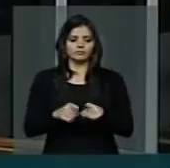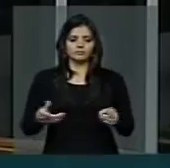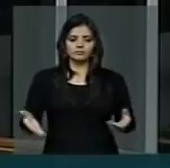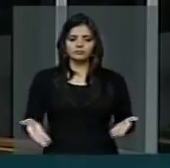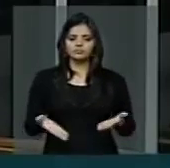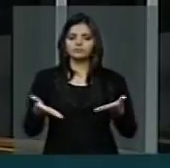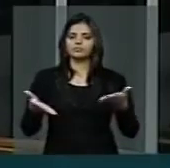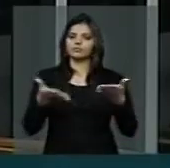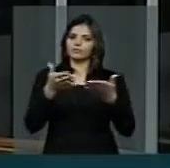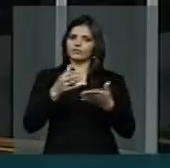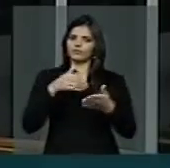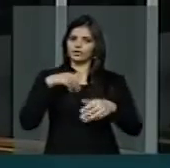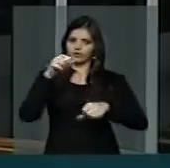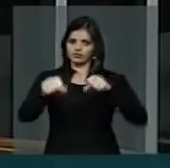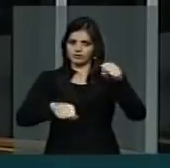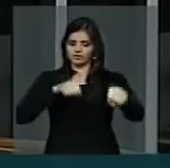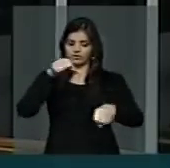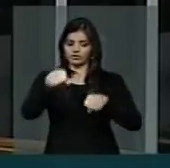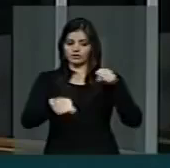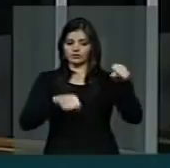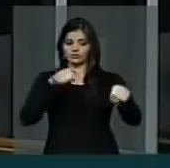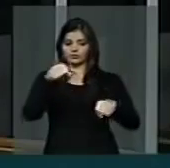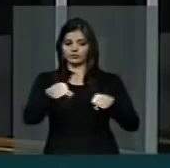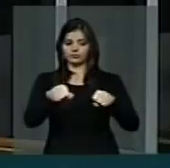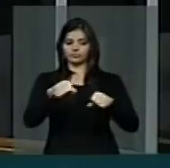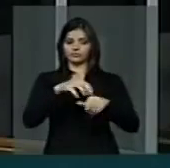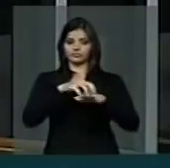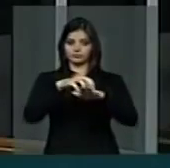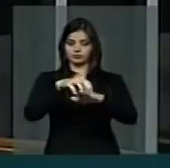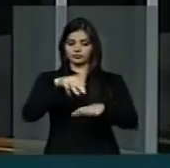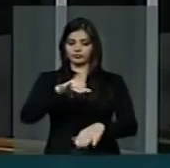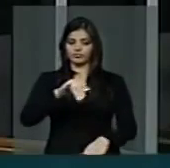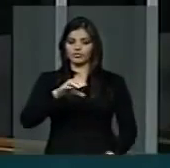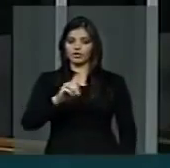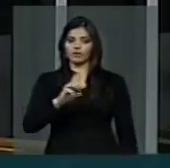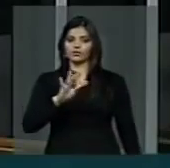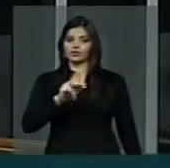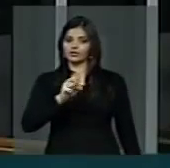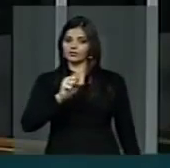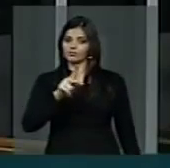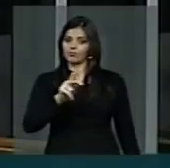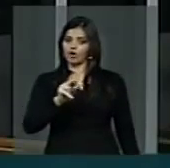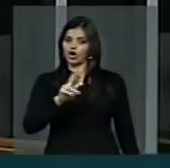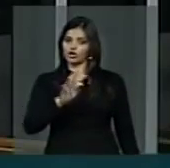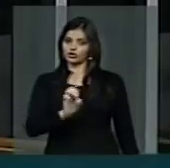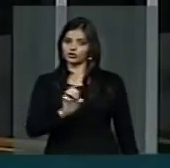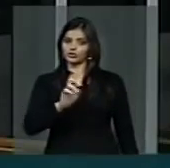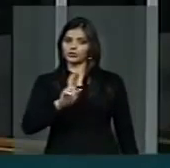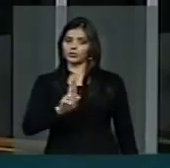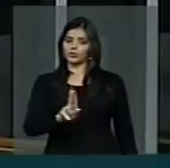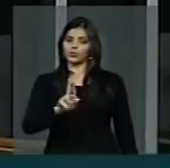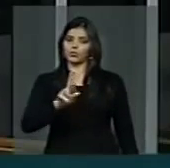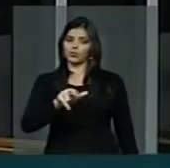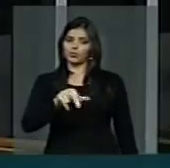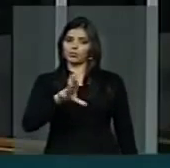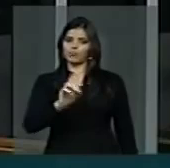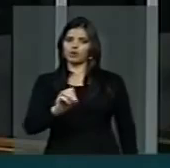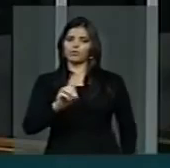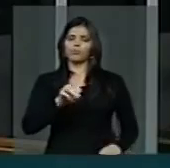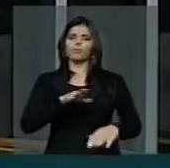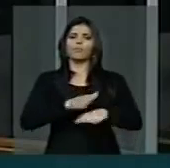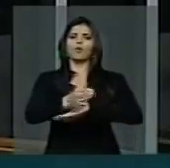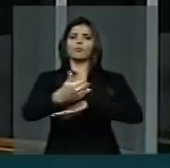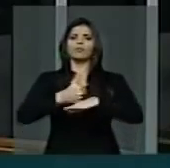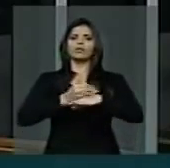incentivo ao ciclismo como meio de transporte urbano? Mobilidade. Como anda isso na realidade, deputado